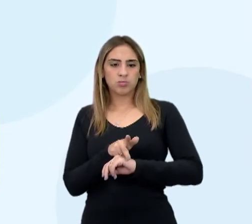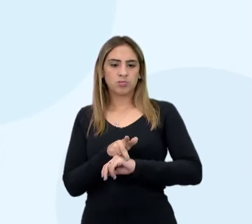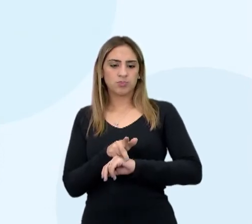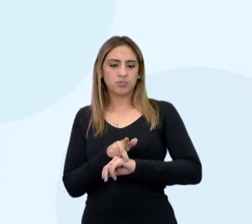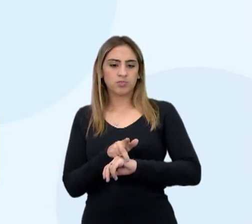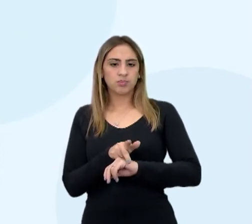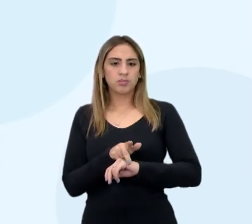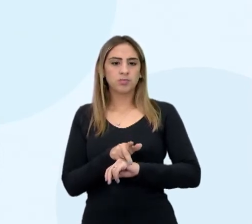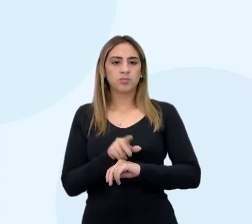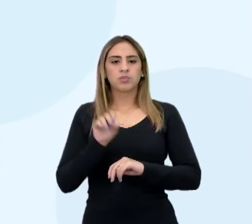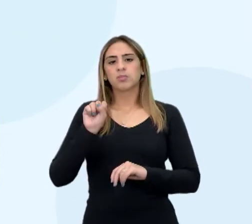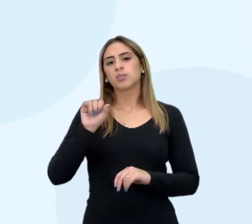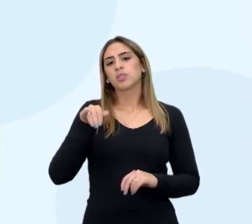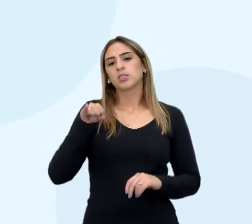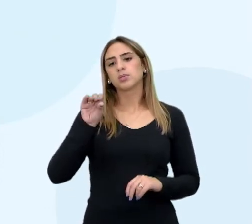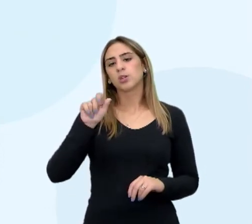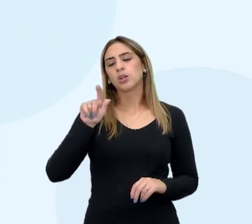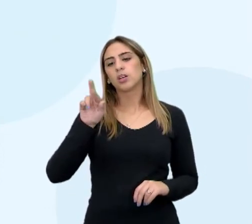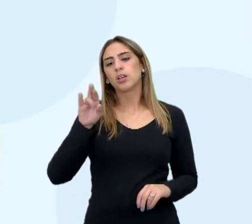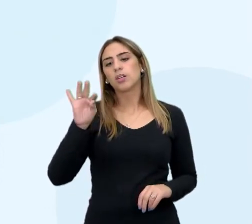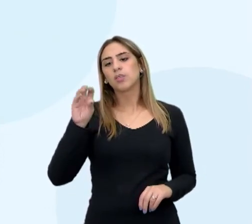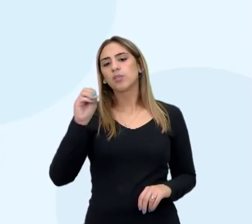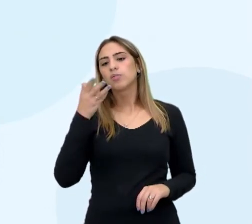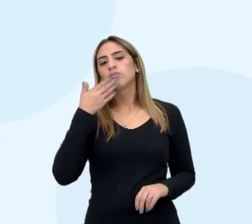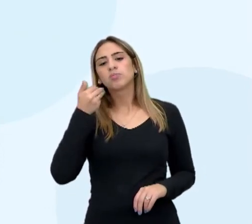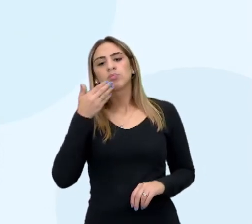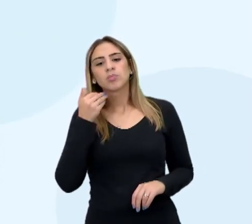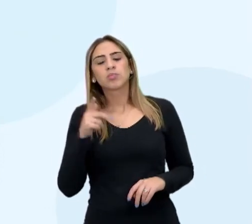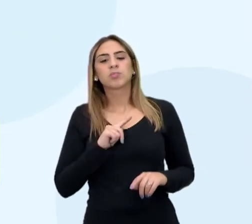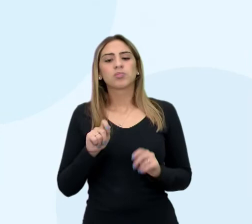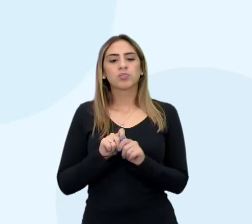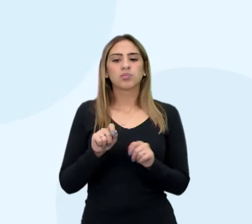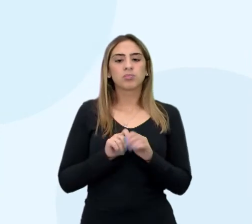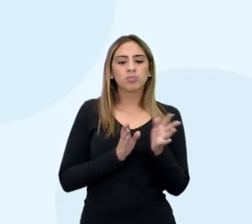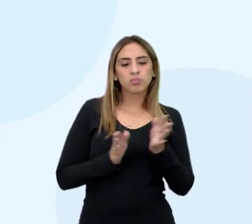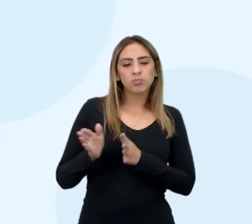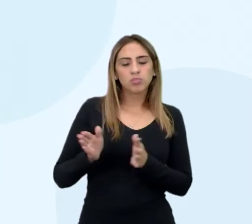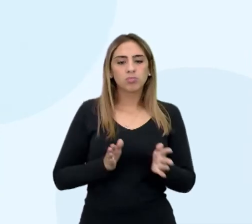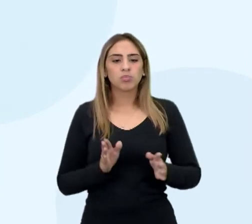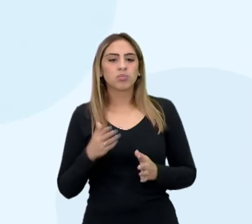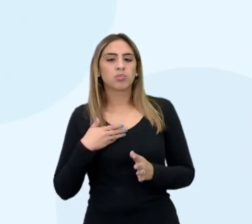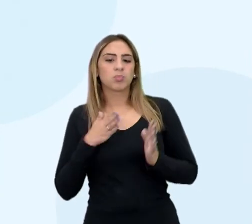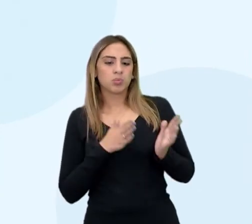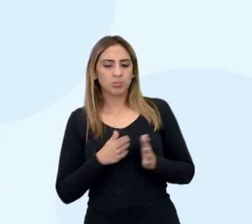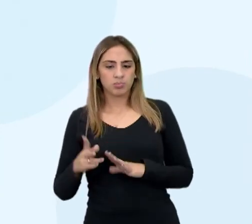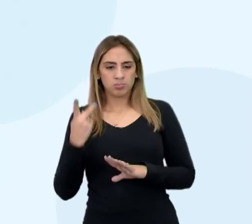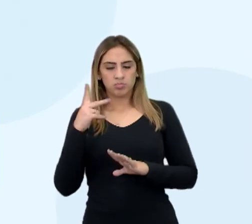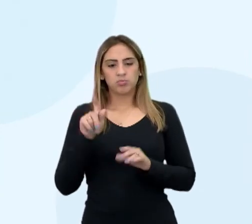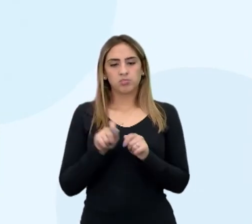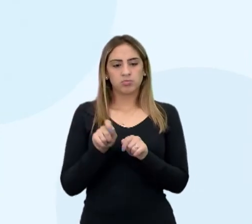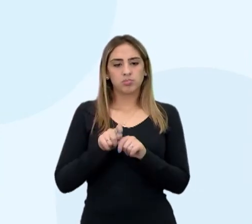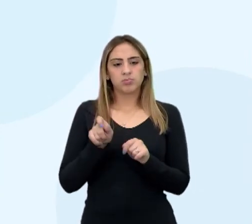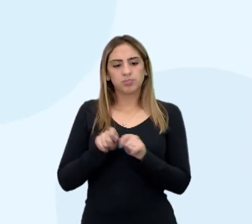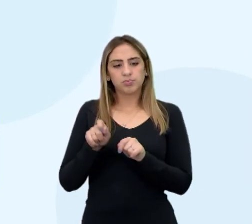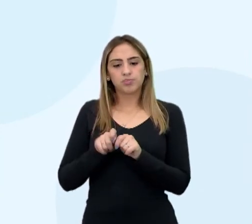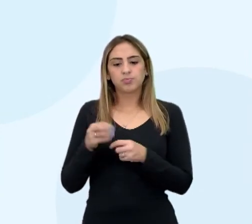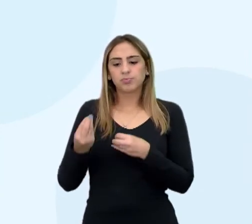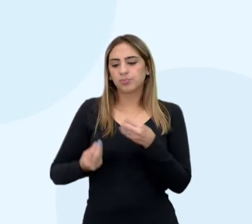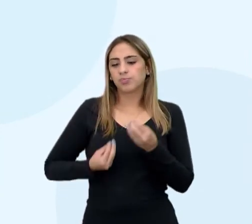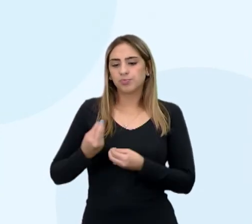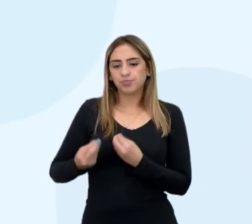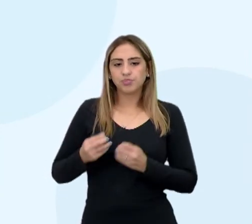um sismógrafo muito fácil aí, né, fazendo aí com o Arduino, né, processando ele, né, e aí vocês vão ver como é que se monta aí